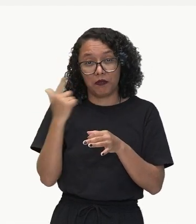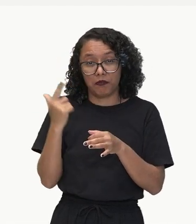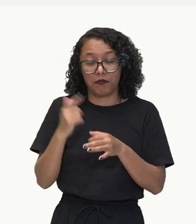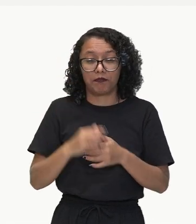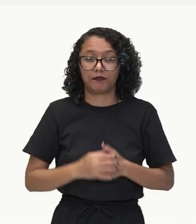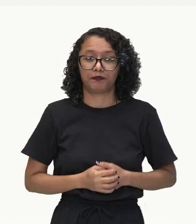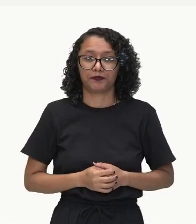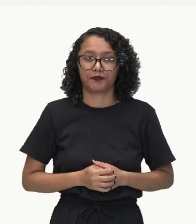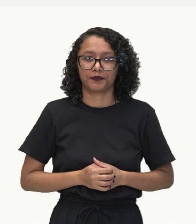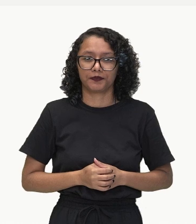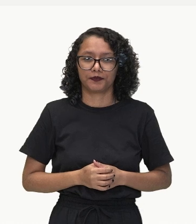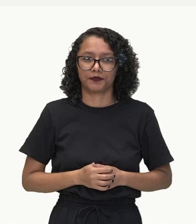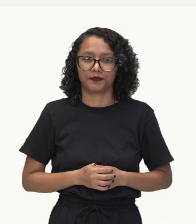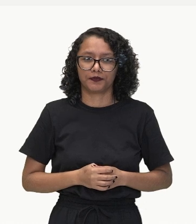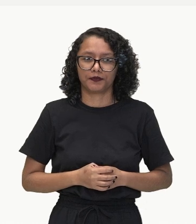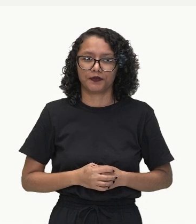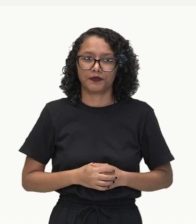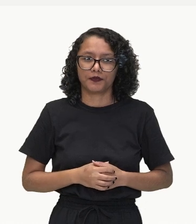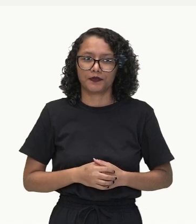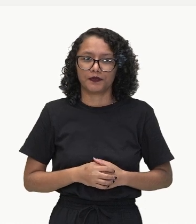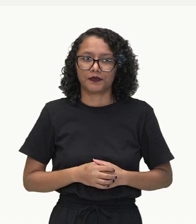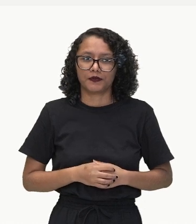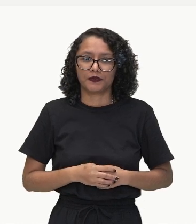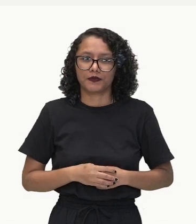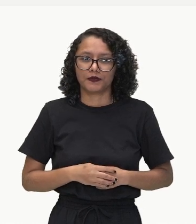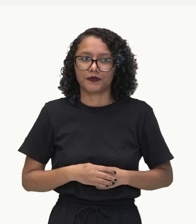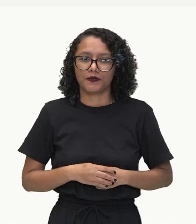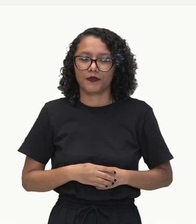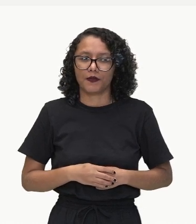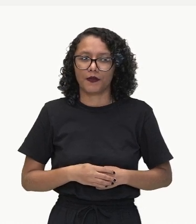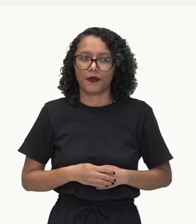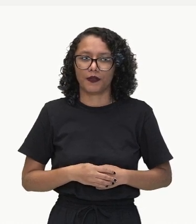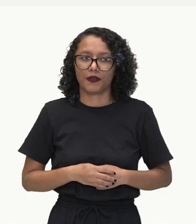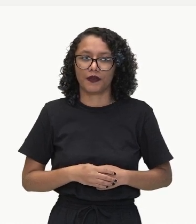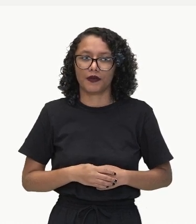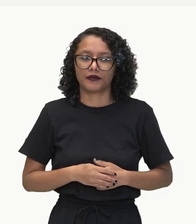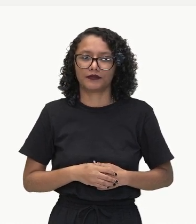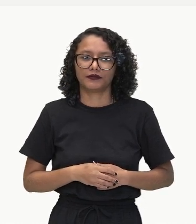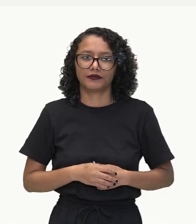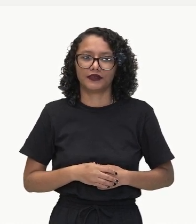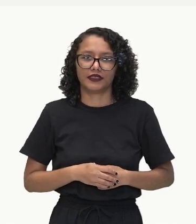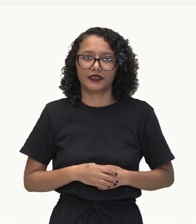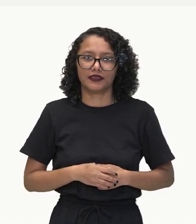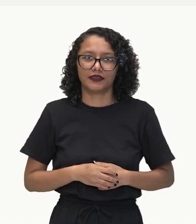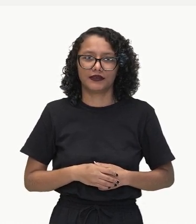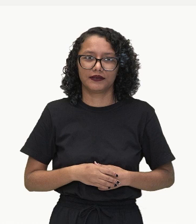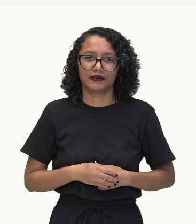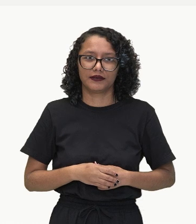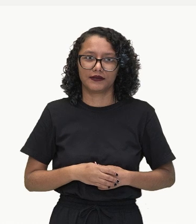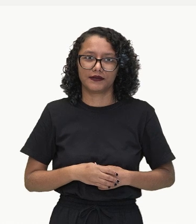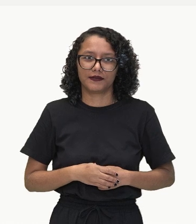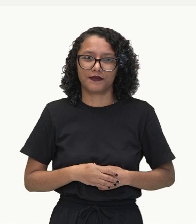A abreviação vocabular consiste na redução, olha só, observe aqui. A